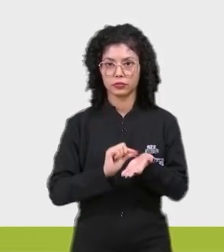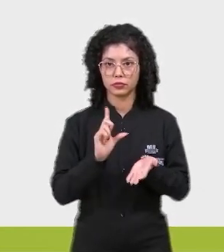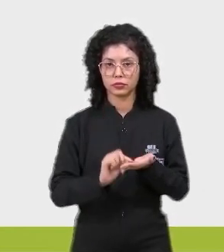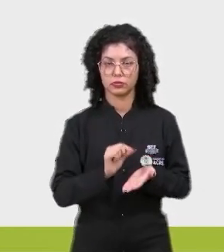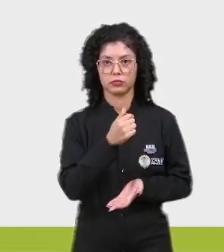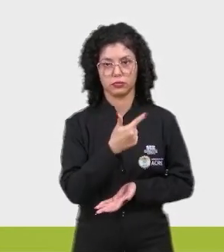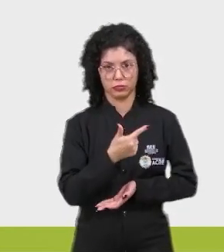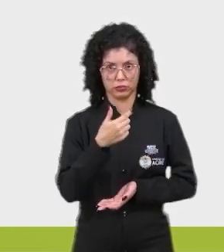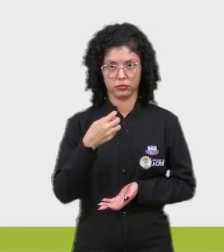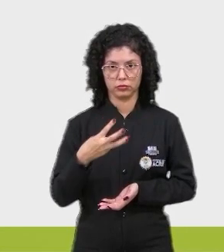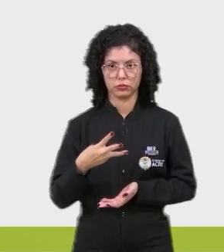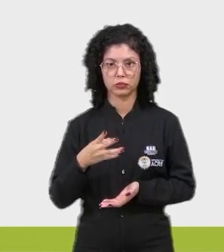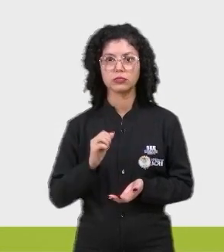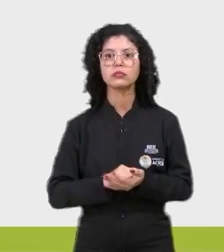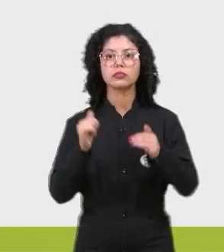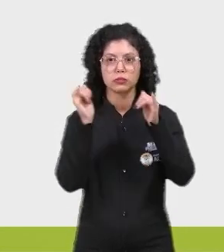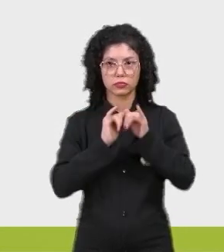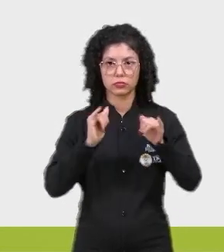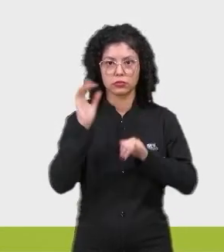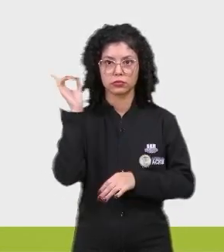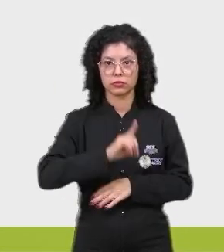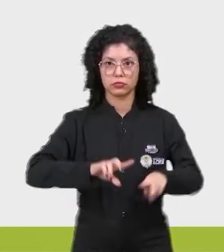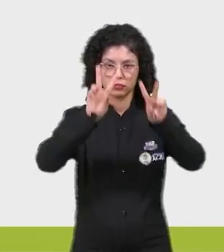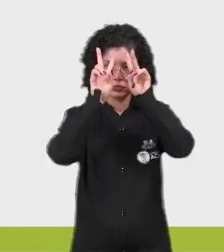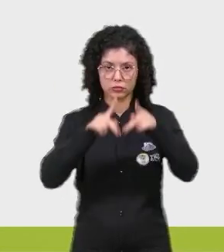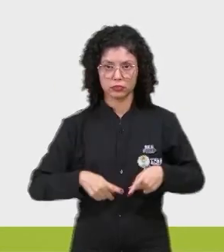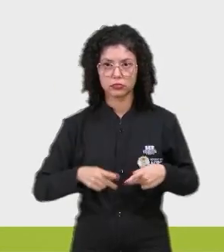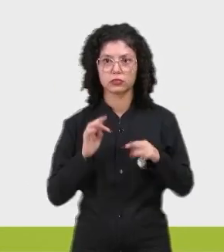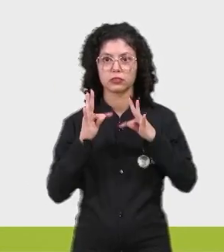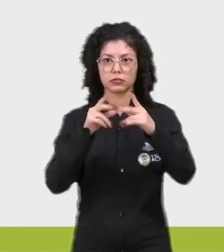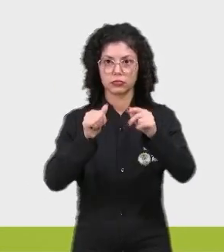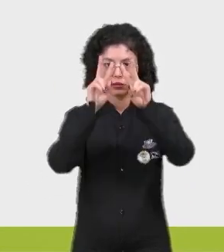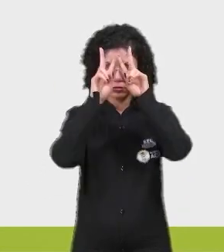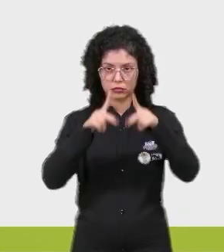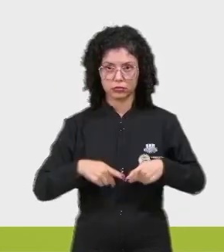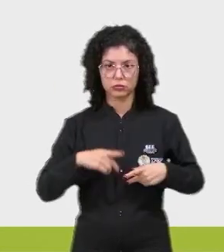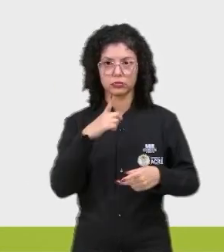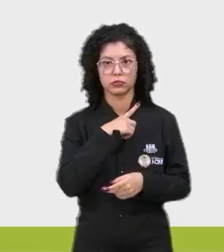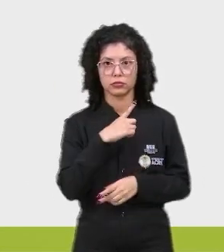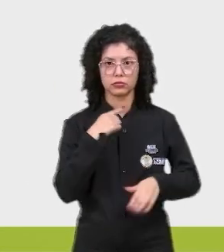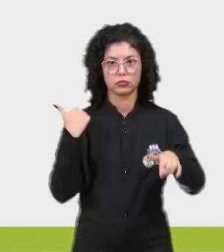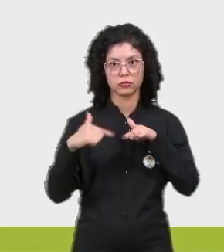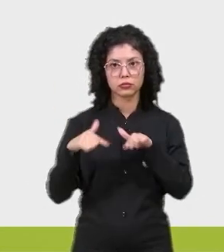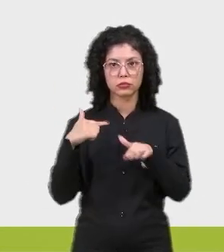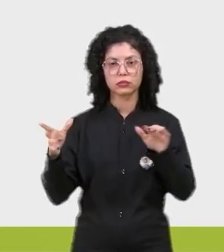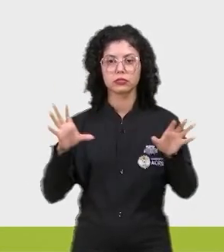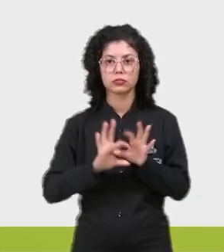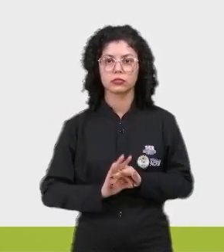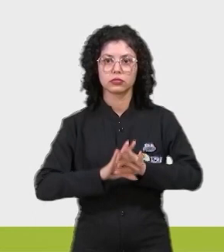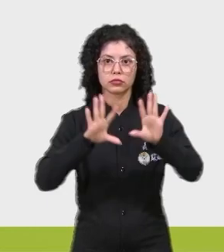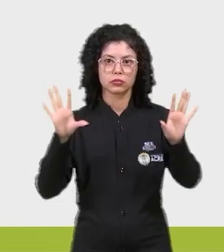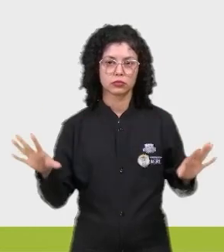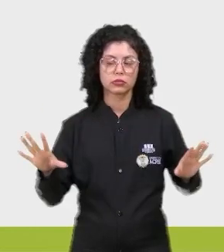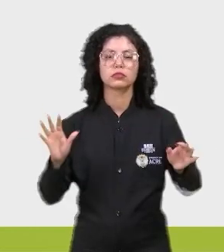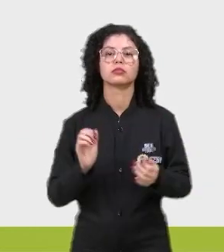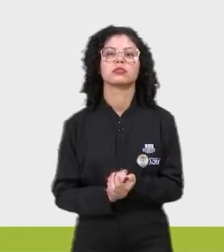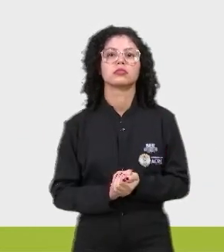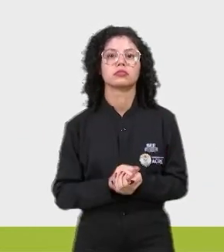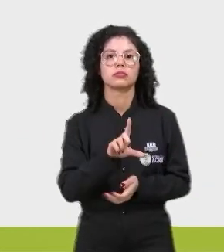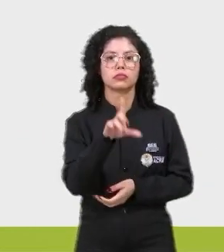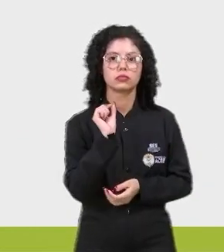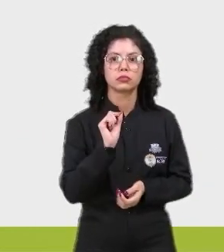Artigo 23 da Declaração Universal dos Direitos Humanos. Todo ser tem direito ao trabalho, à